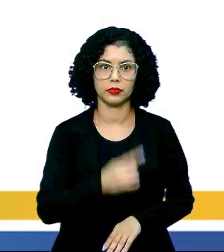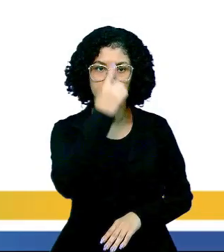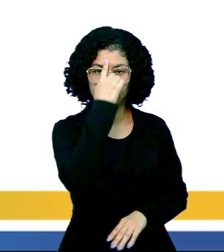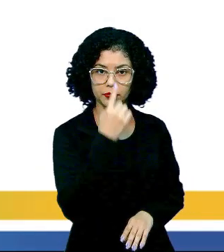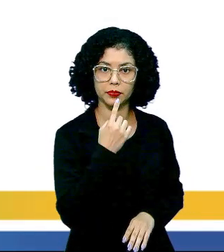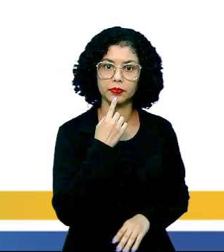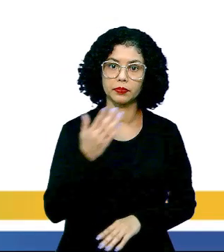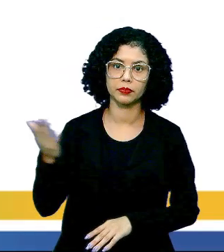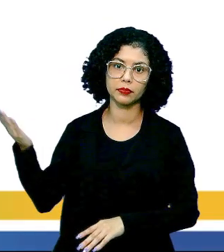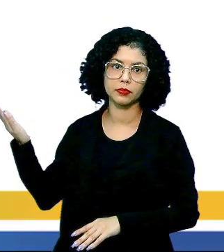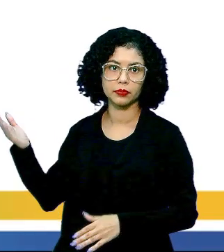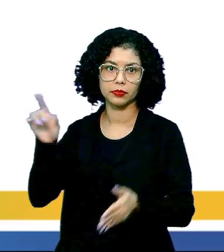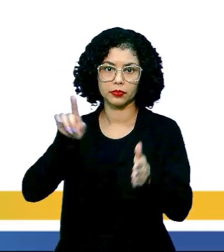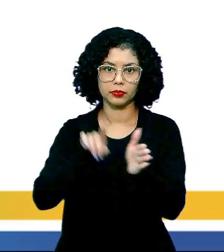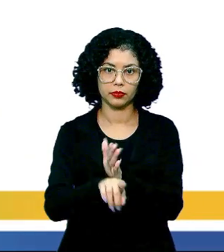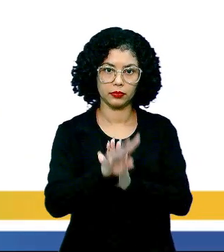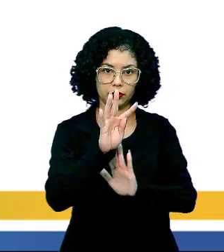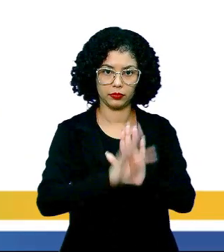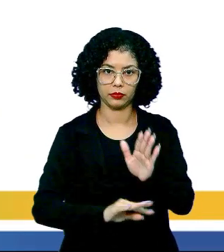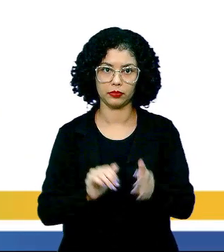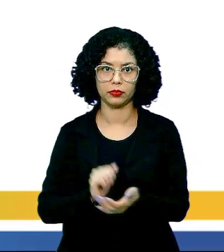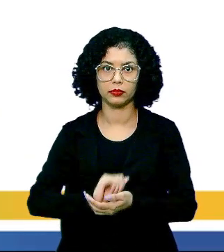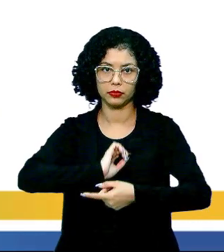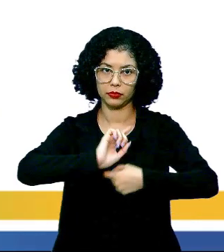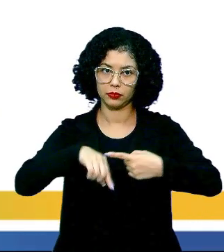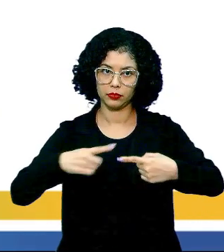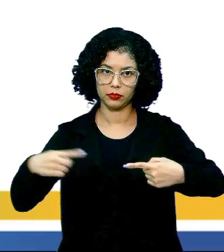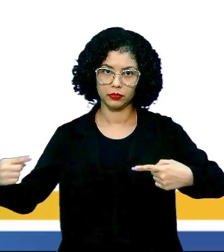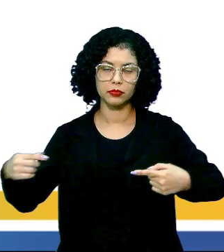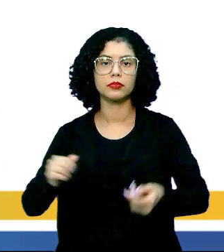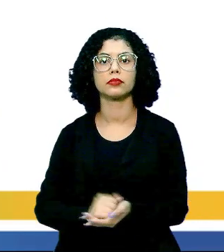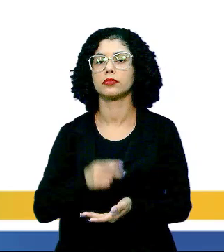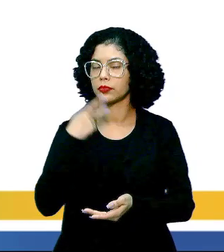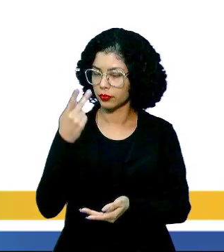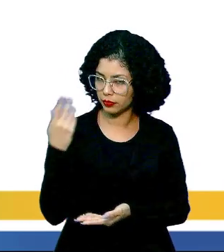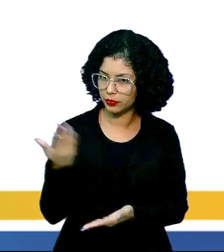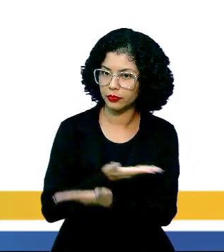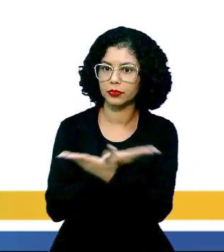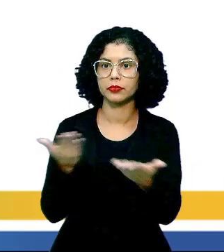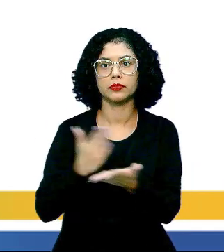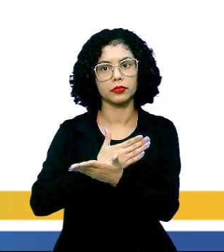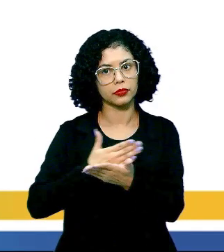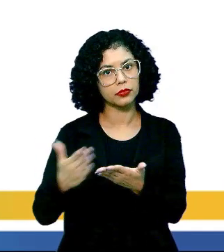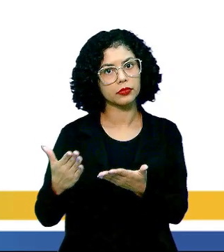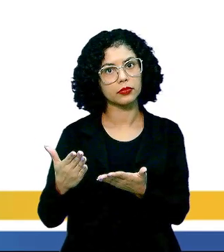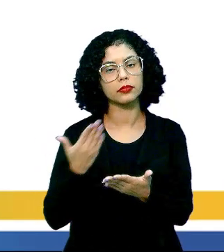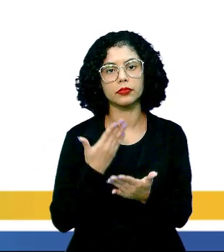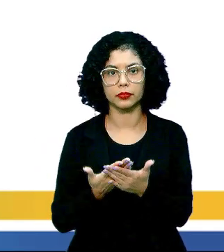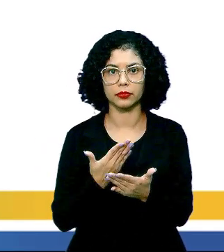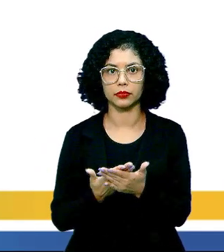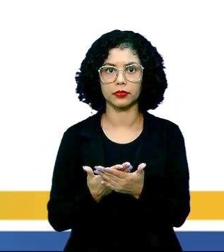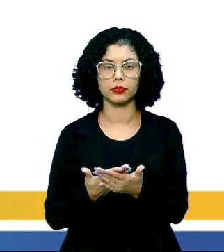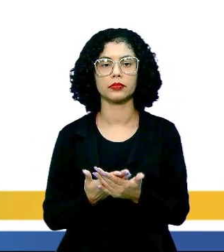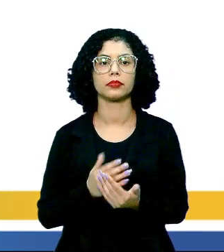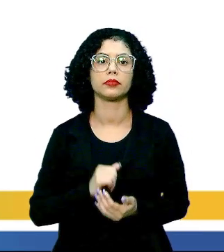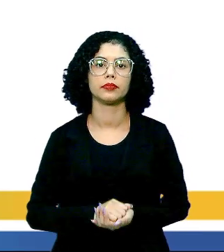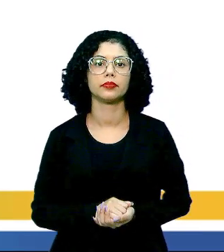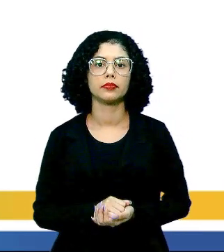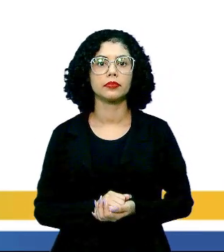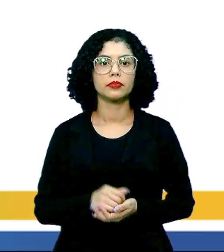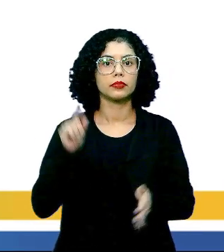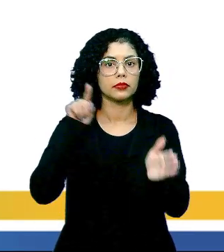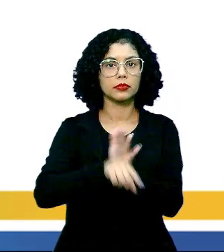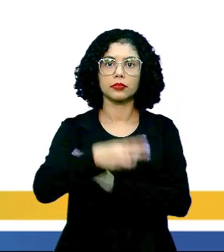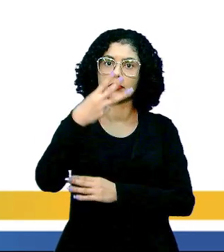primeira questão do livro didático que eu informei logo no início da aula, o livro A Prova